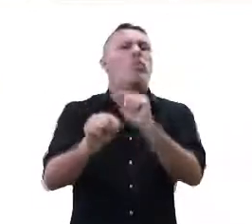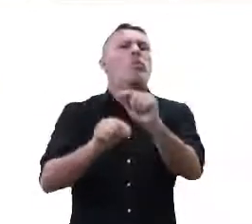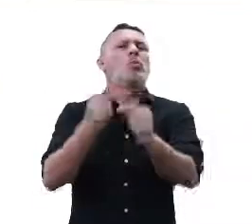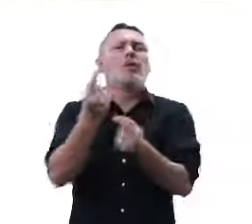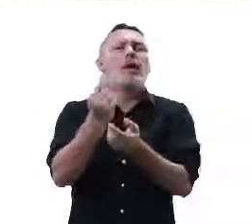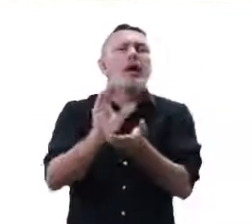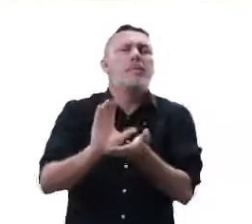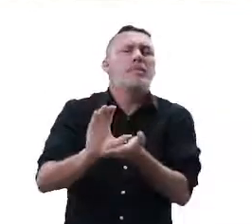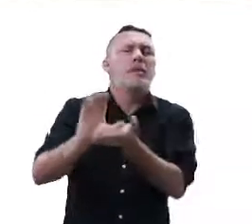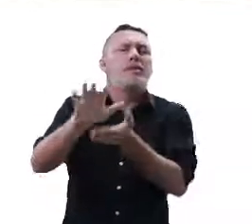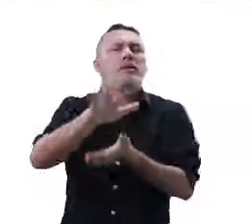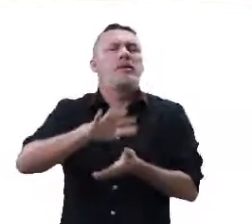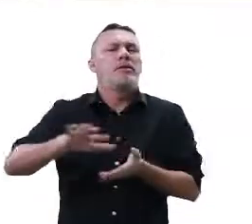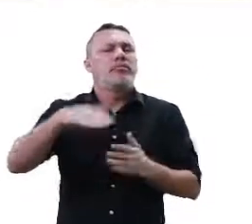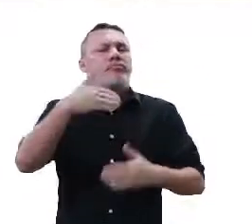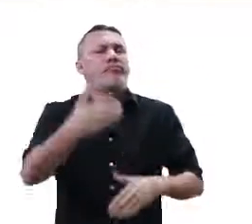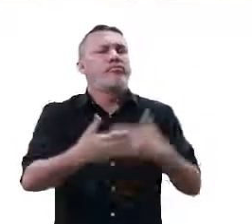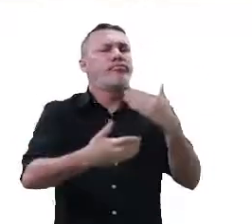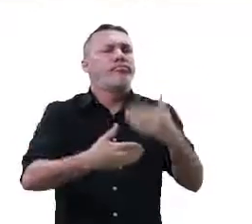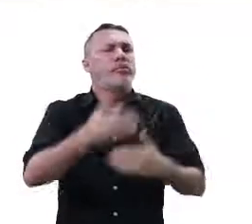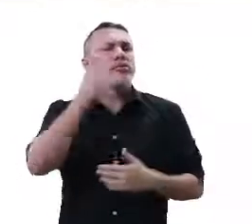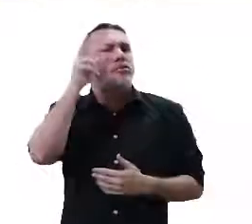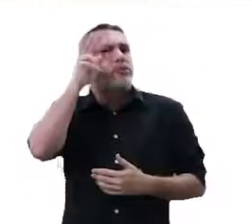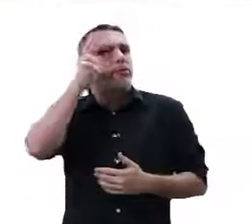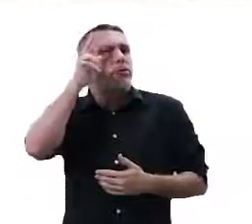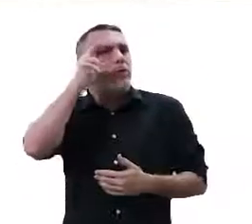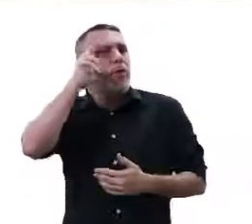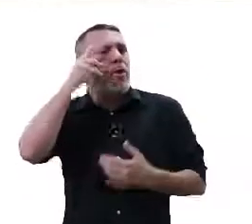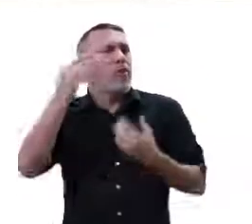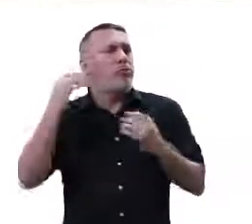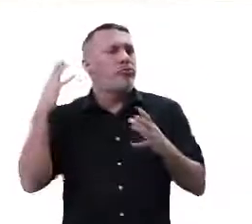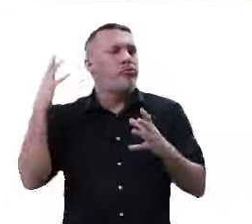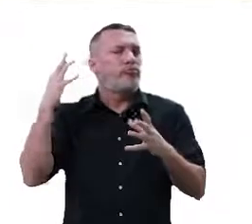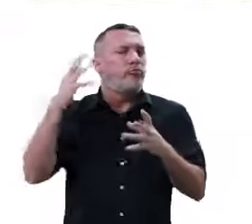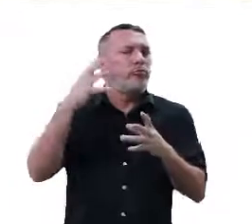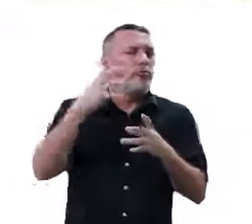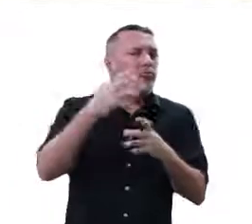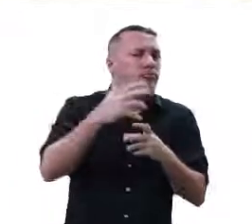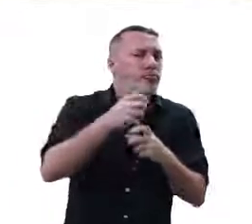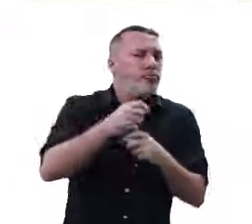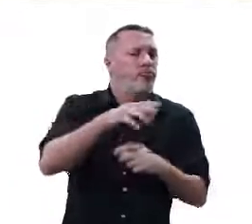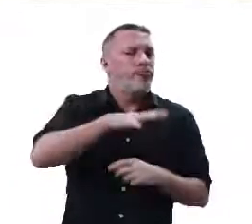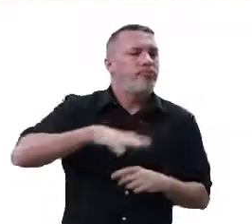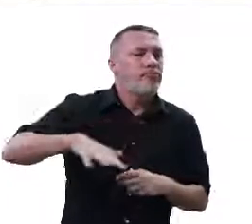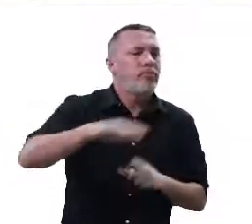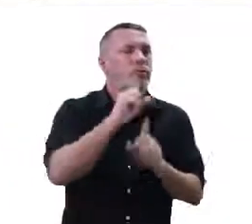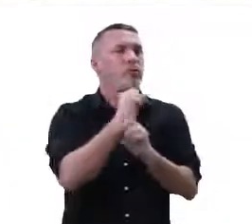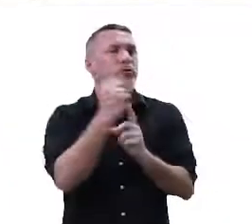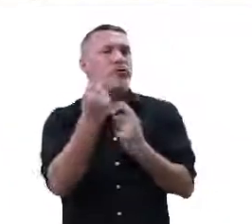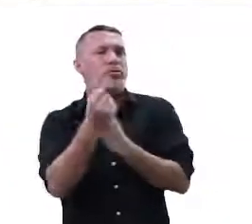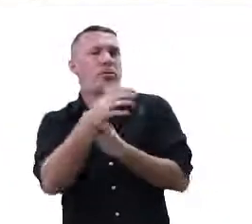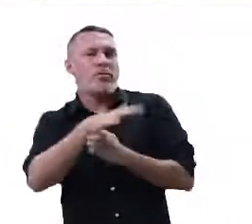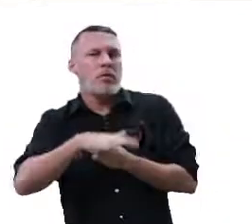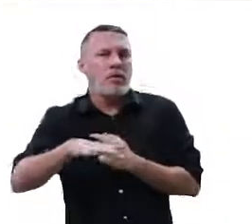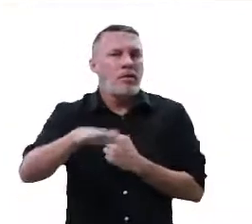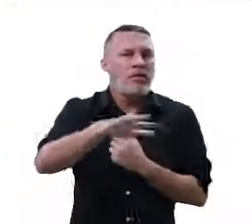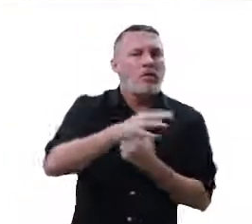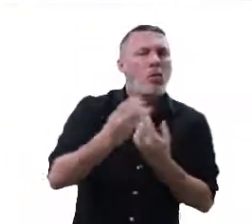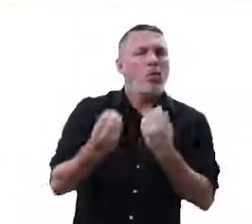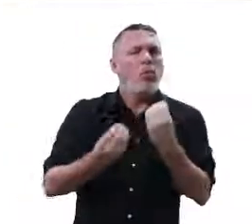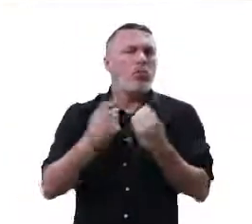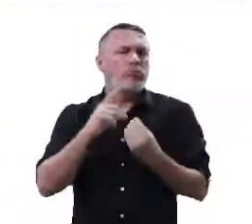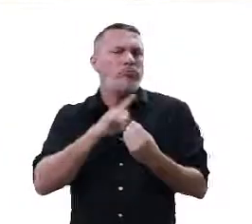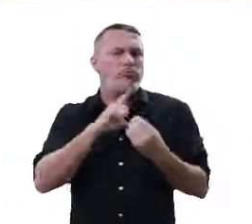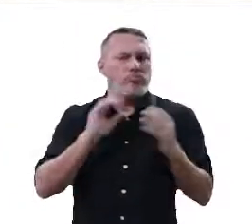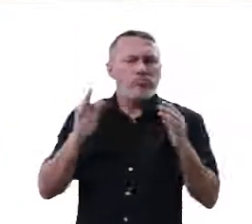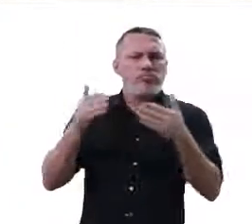as leis do movimento histórico e desenvolver uma teoria interpretativa da história, da questão da sociedade,